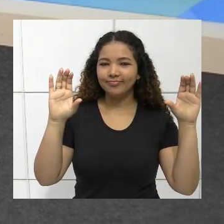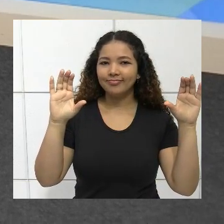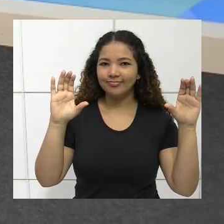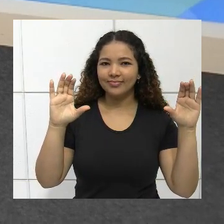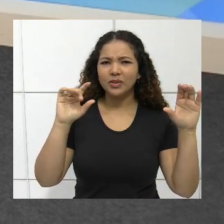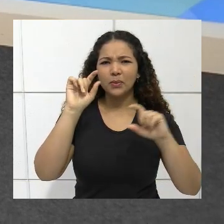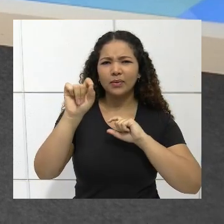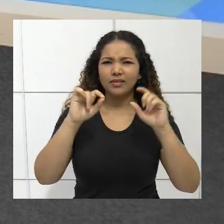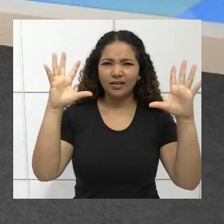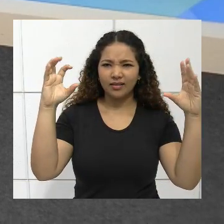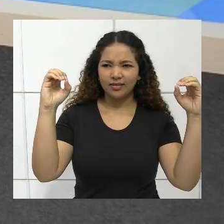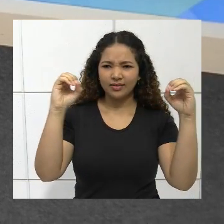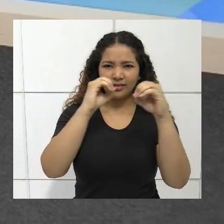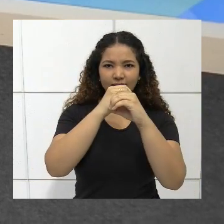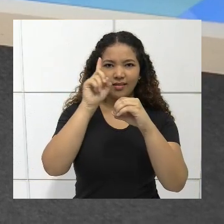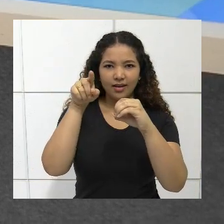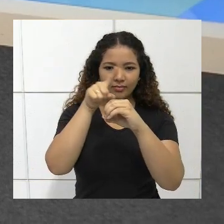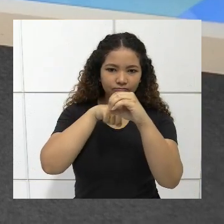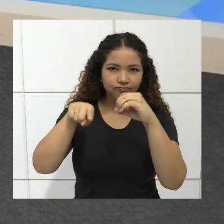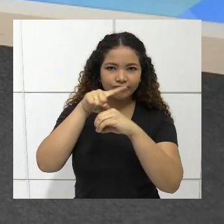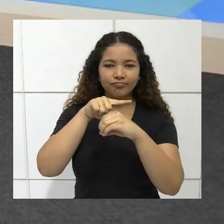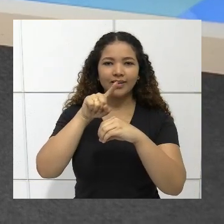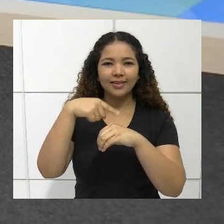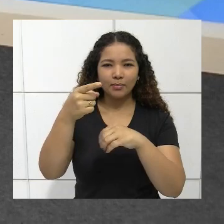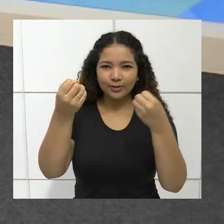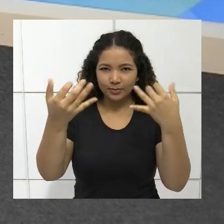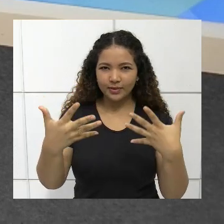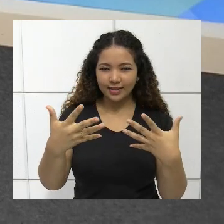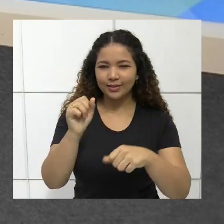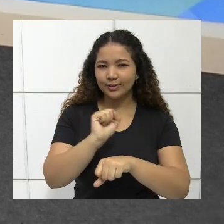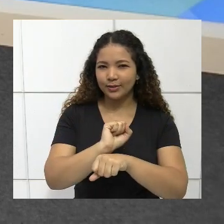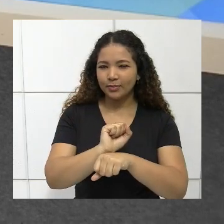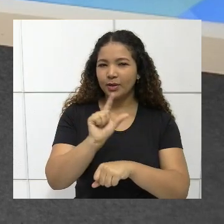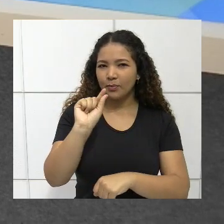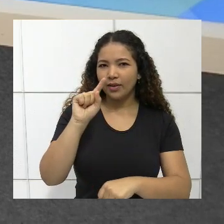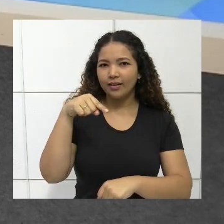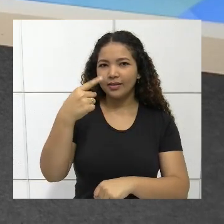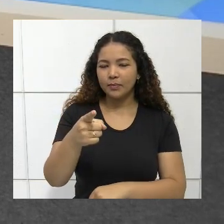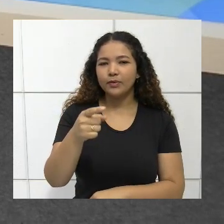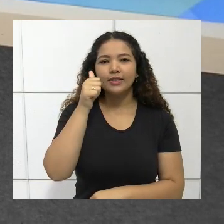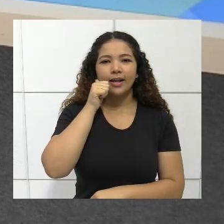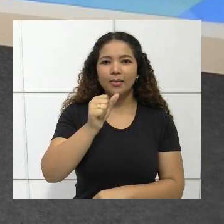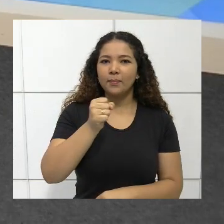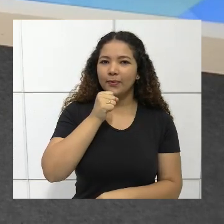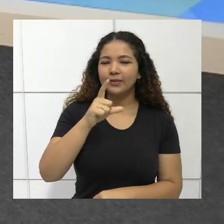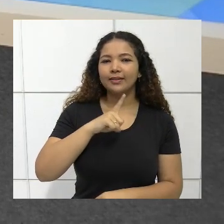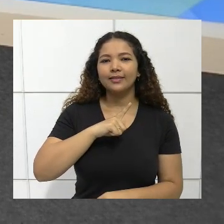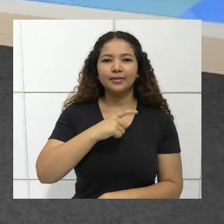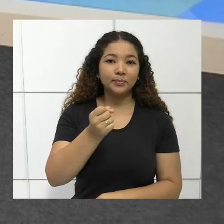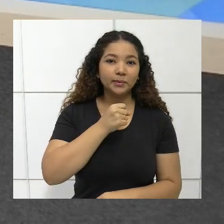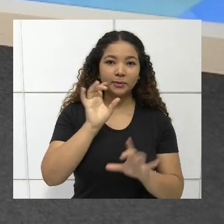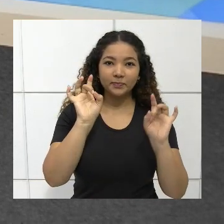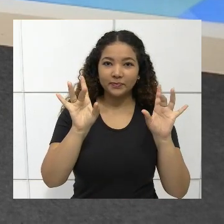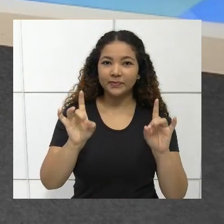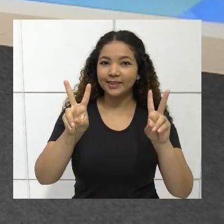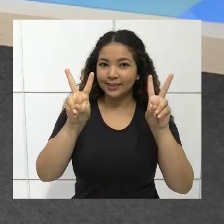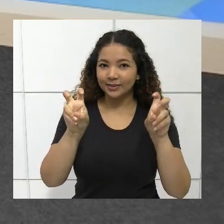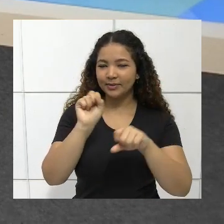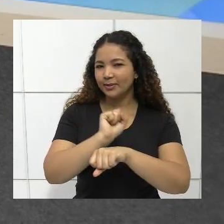Esse eclipse será total? Não saia daqui. Daí, daqui a pouquinho, a repórter Ayane Farias traz uma matéria especial sobre o